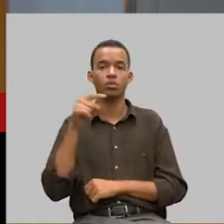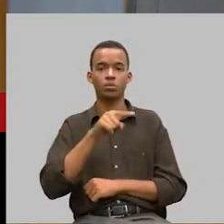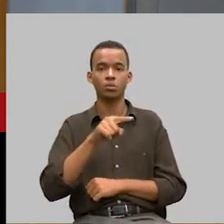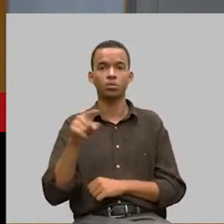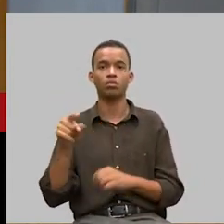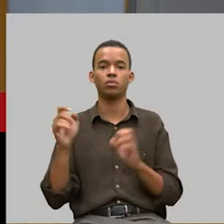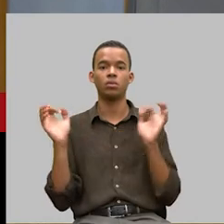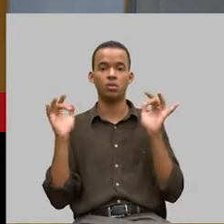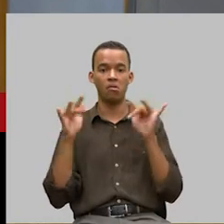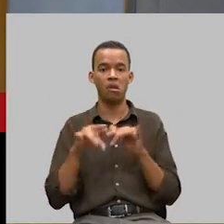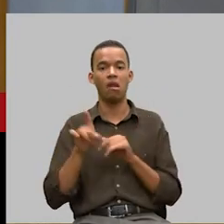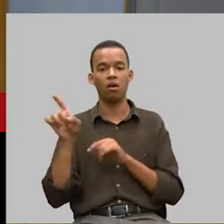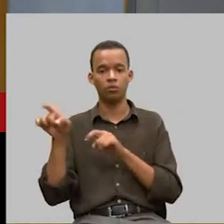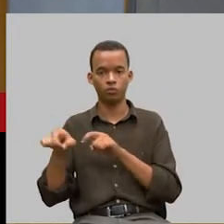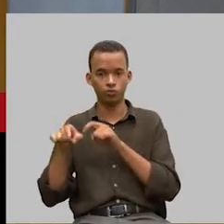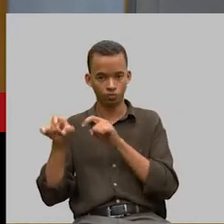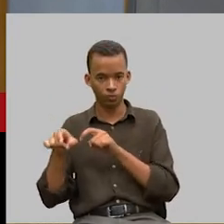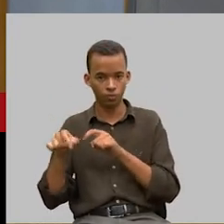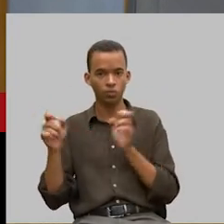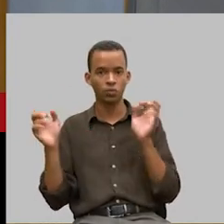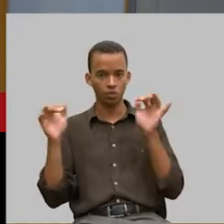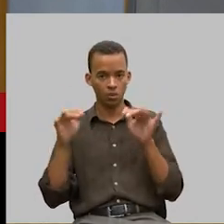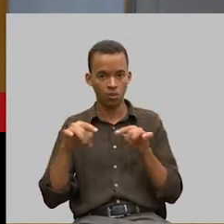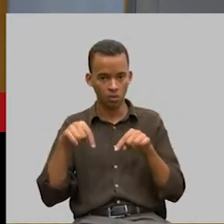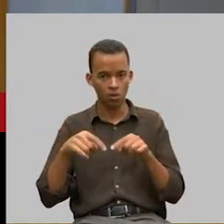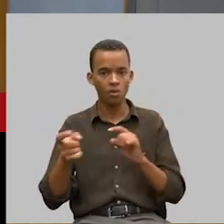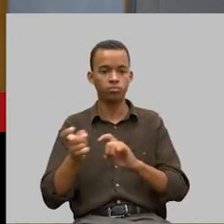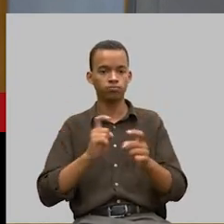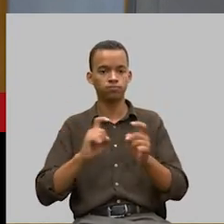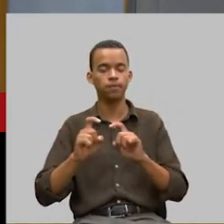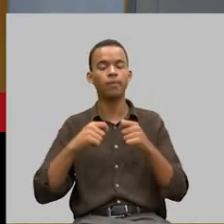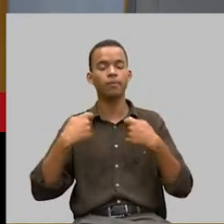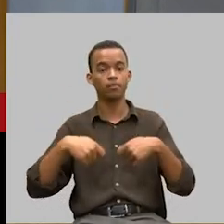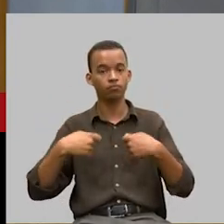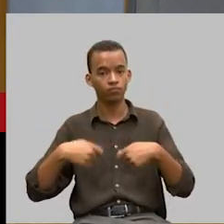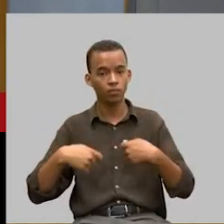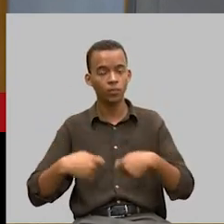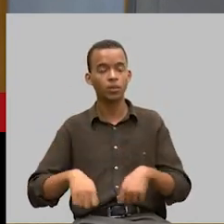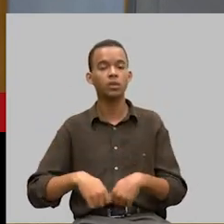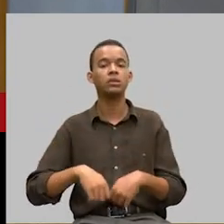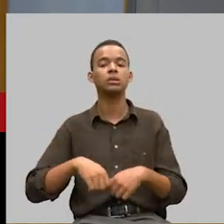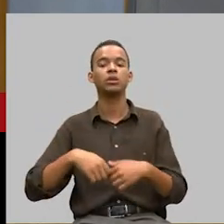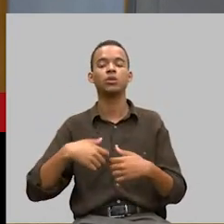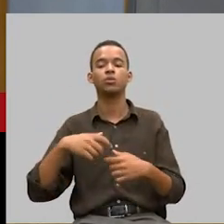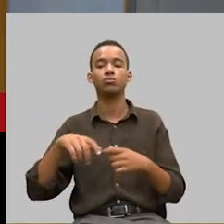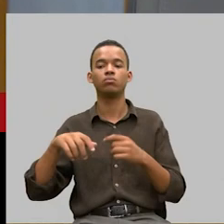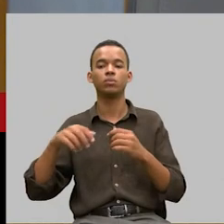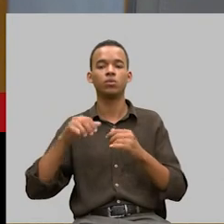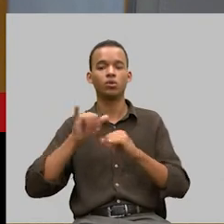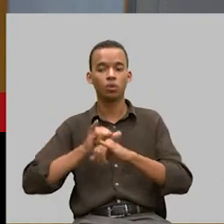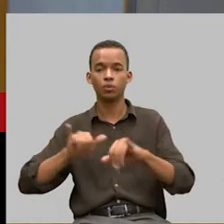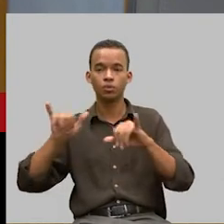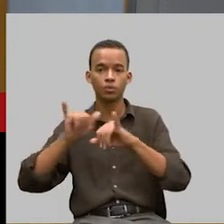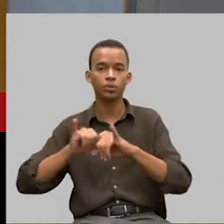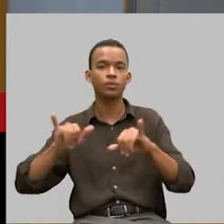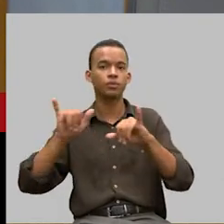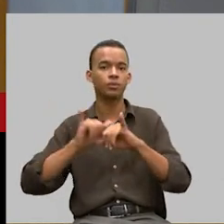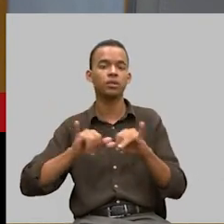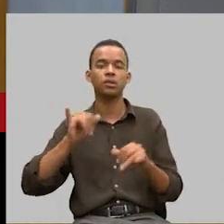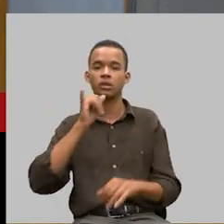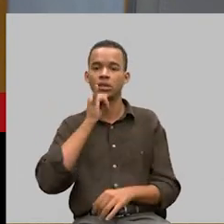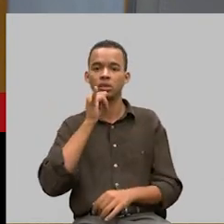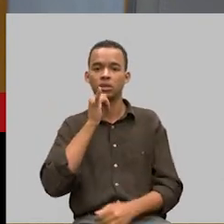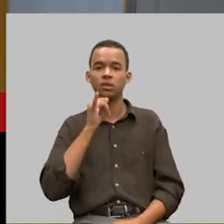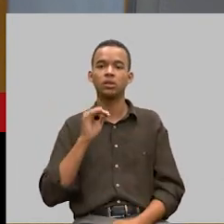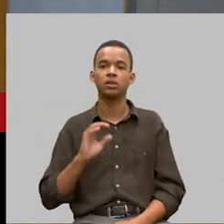interior a gente tem tentado muito discutir para fora dizer da importância da semig continuar sendo